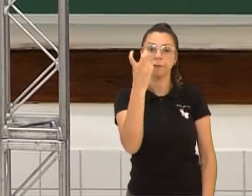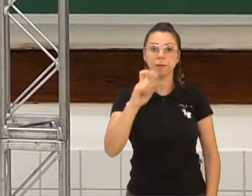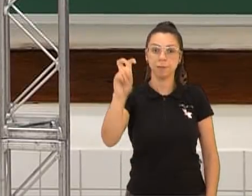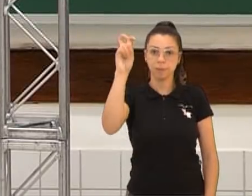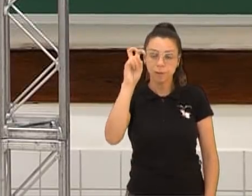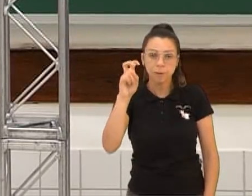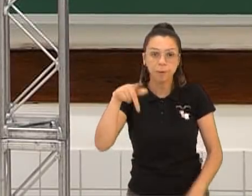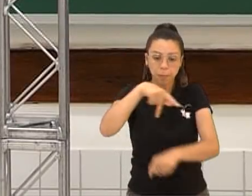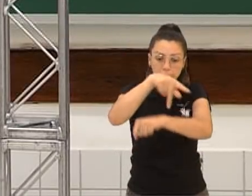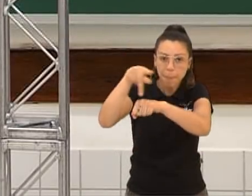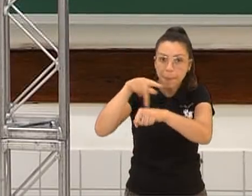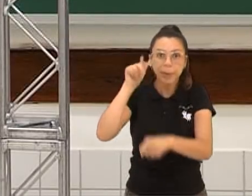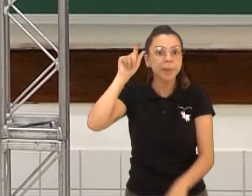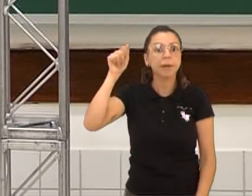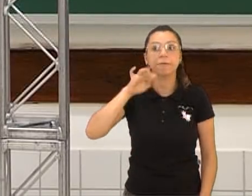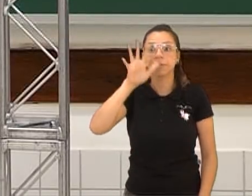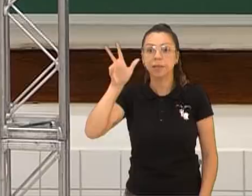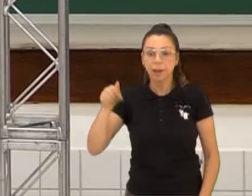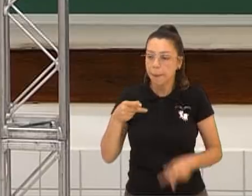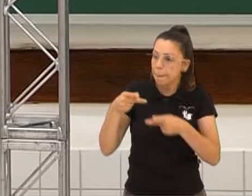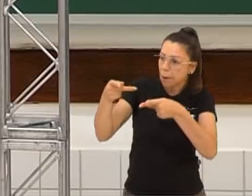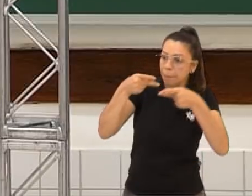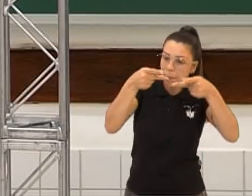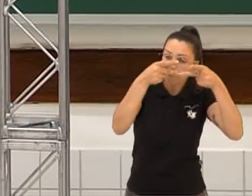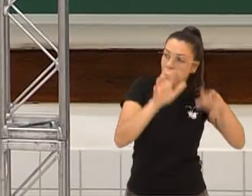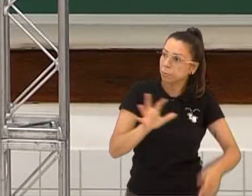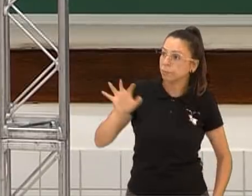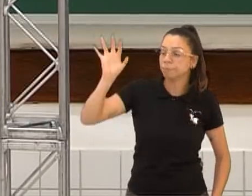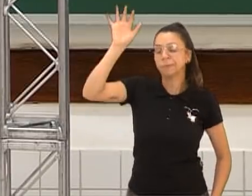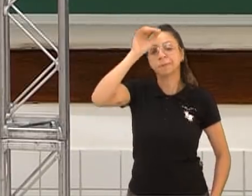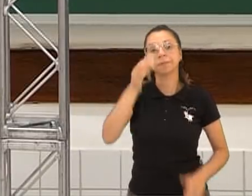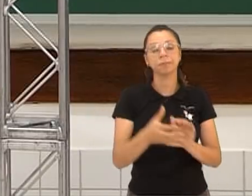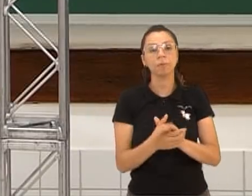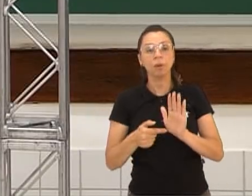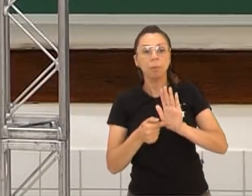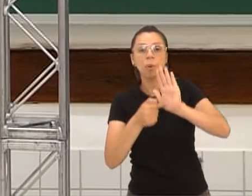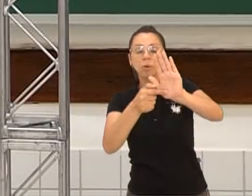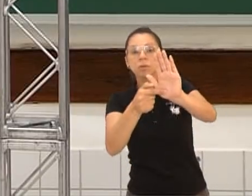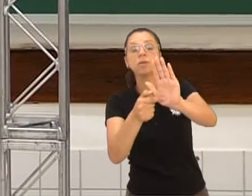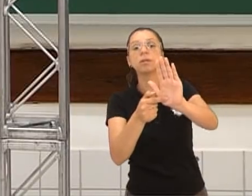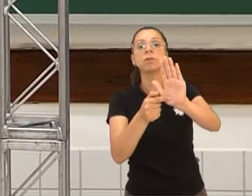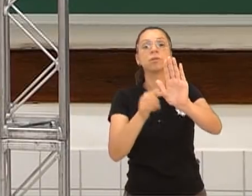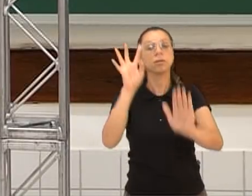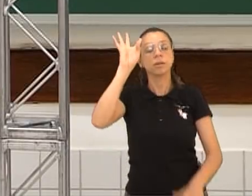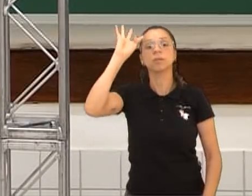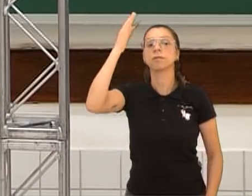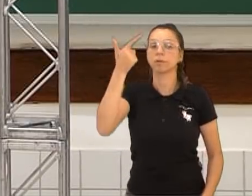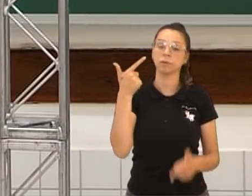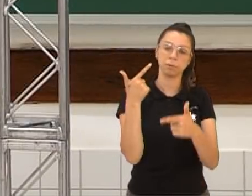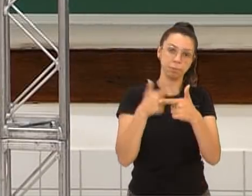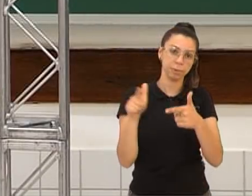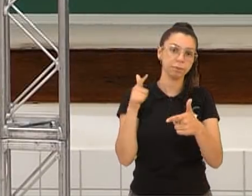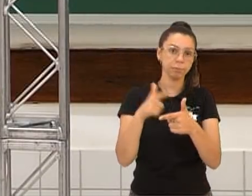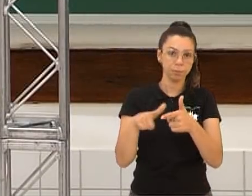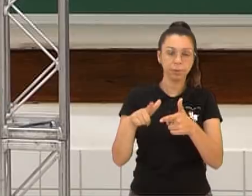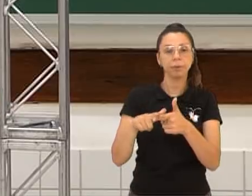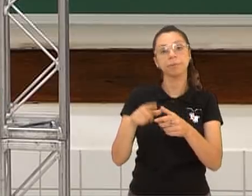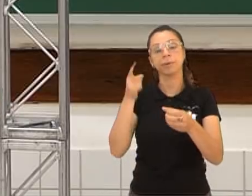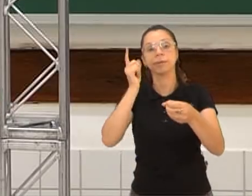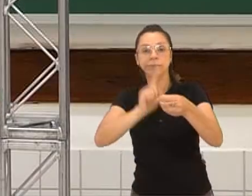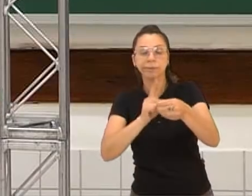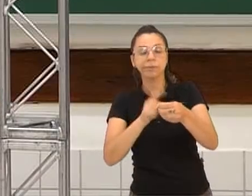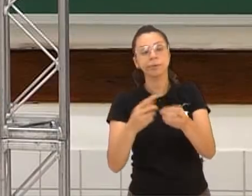africanos, oferecendo, né, essa opção das startups, que podem resolver os problemas das cidades